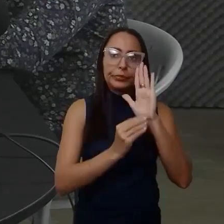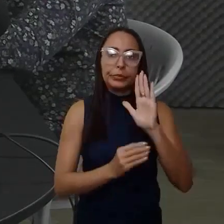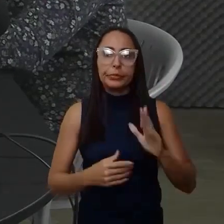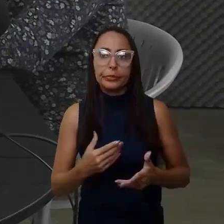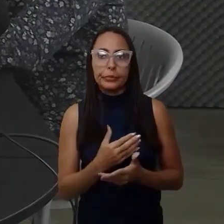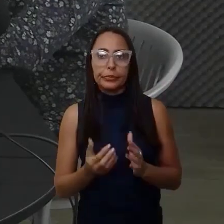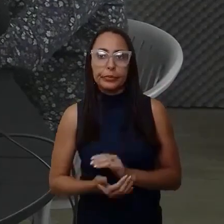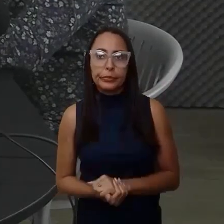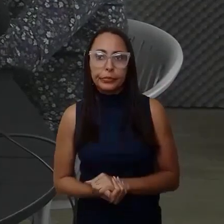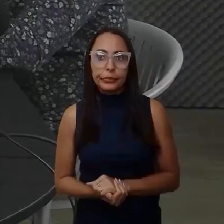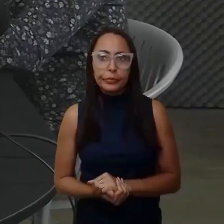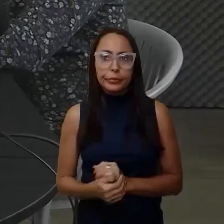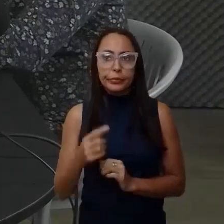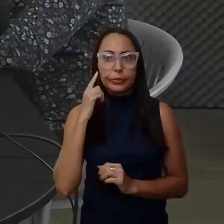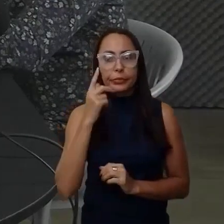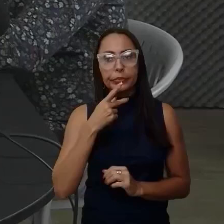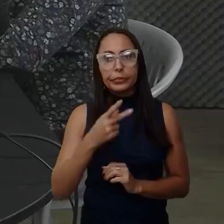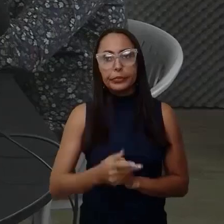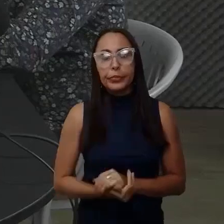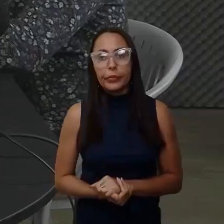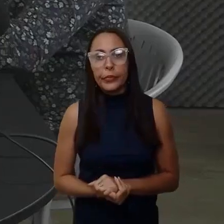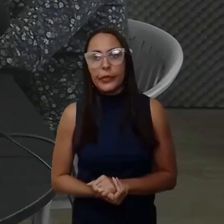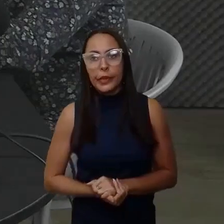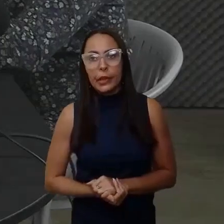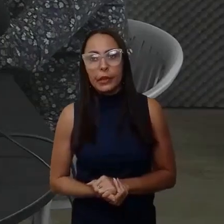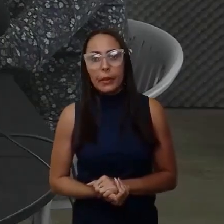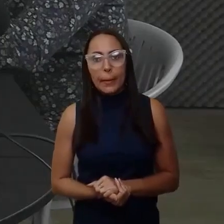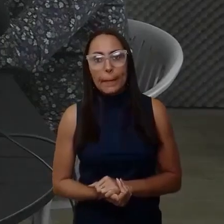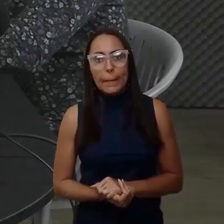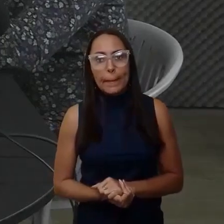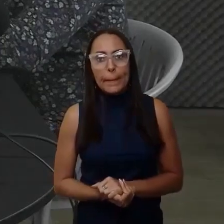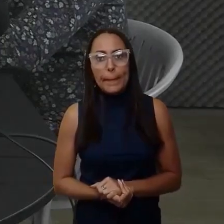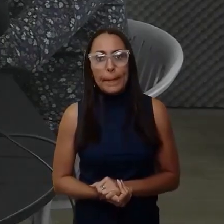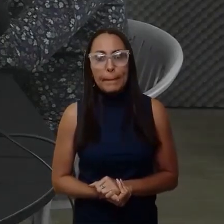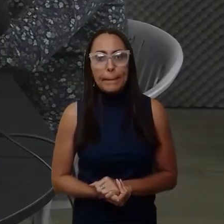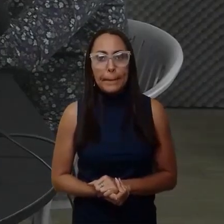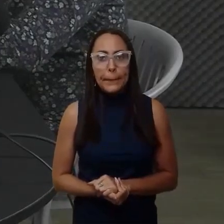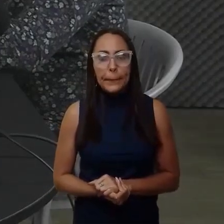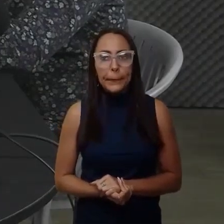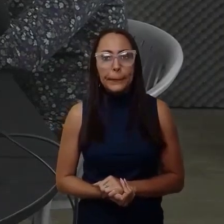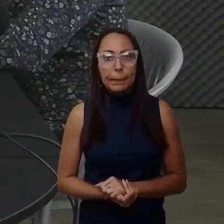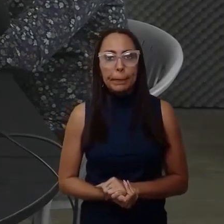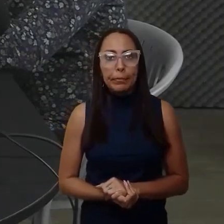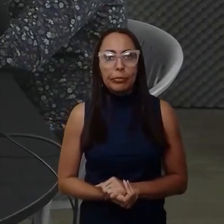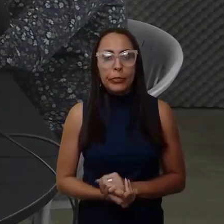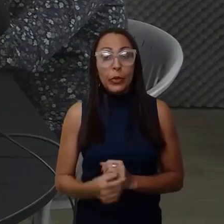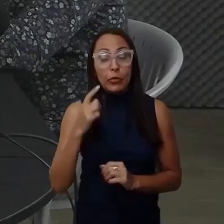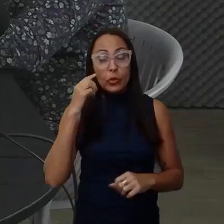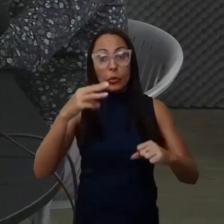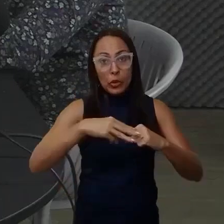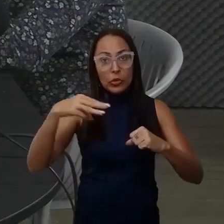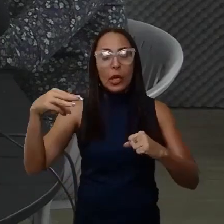Me conta mais sobre essa série. Então, aí quando eu estava eu fiz o meu mestrado,